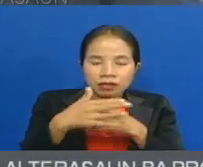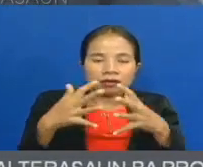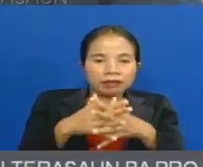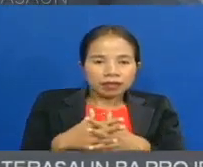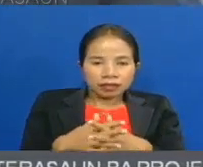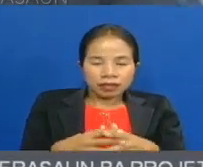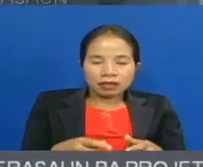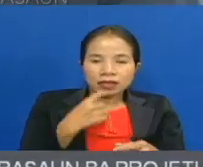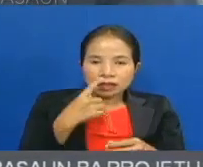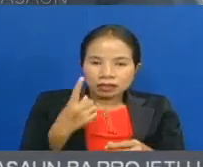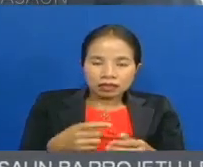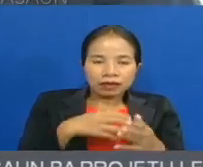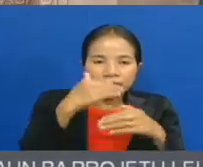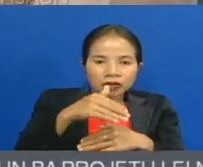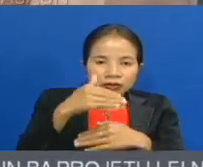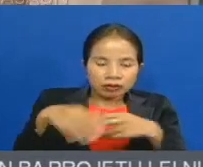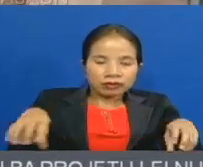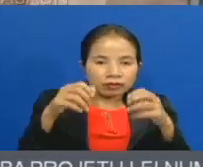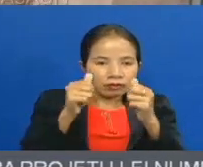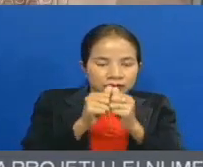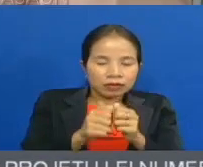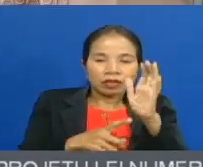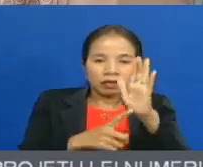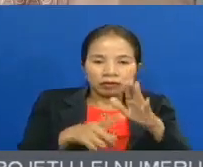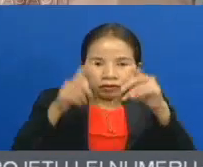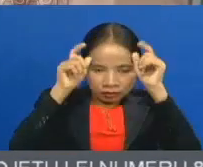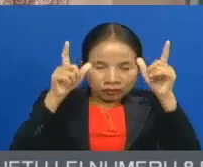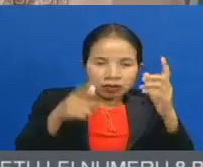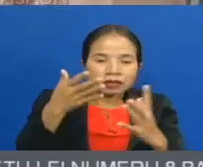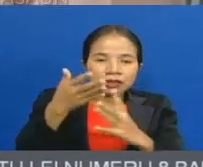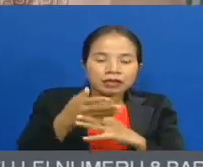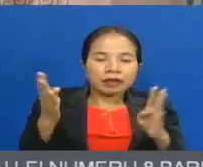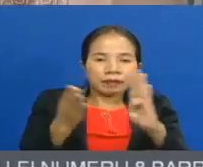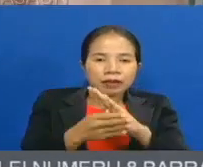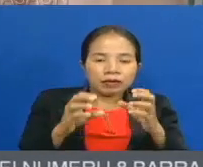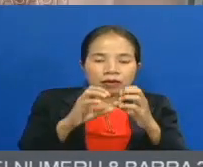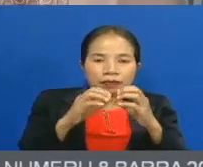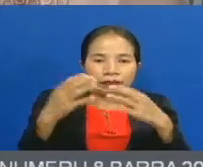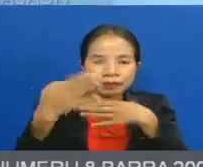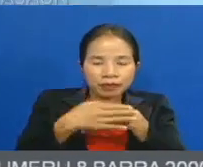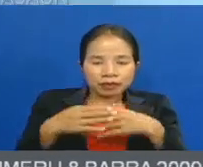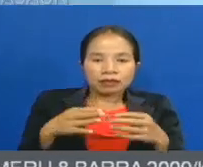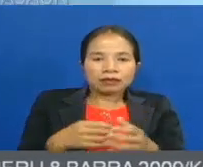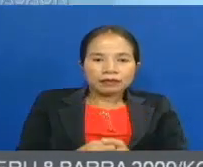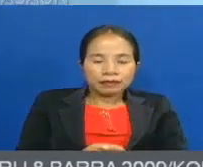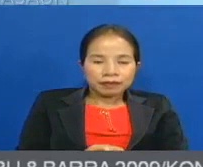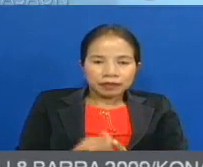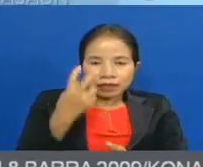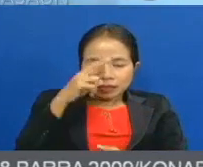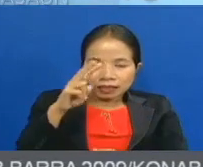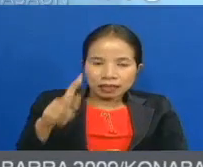América. Turnia, progresso negociação nem Raturo Timor-Leste em adesão ba OMK Besicona. Então você vai